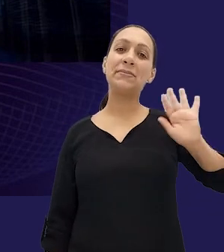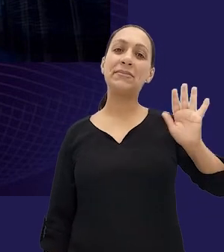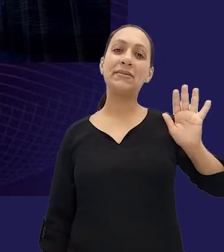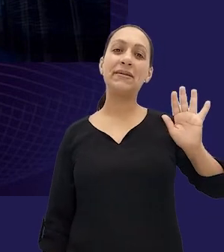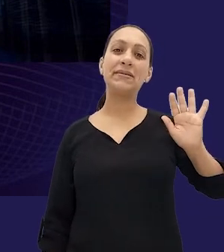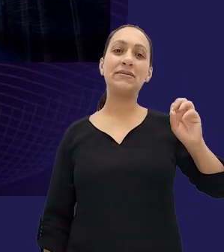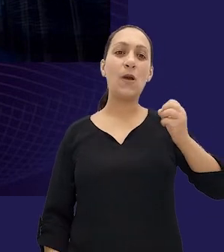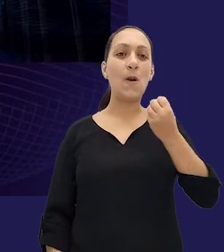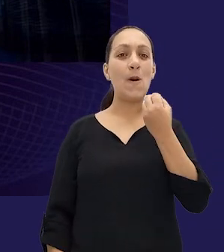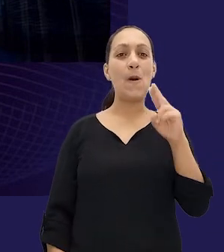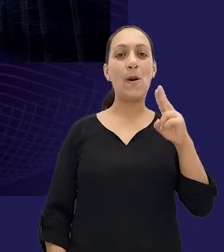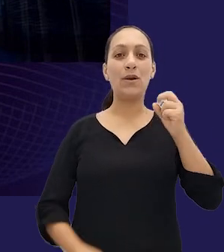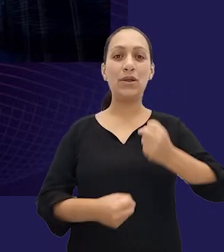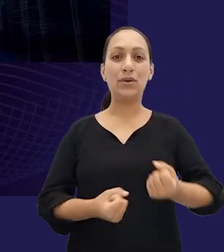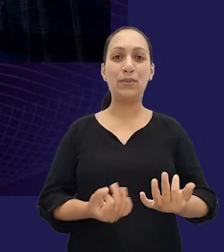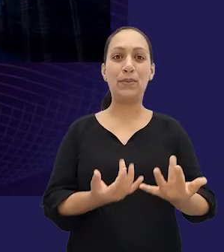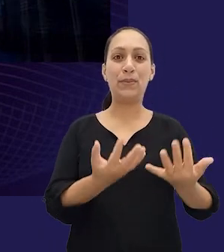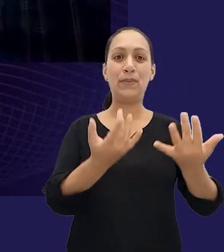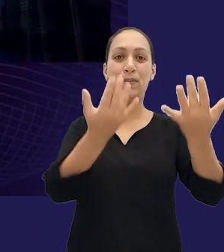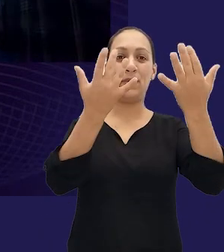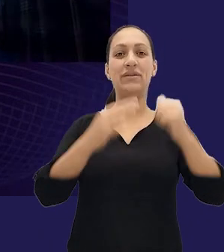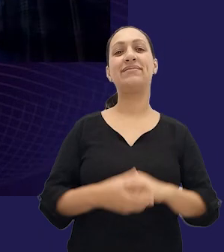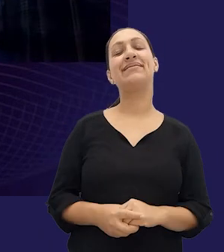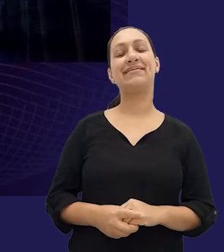É, exatamente.